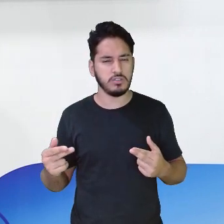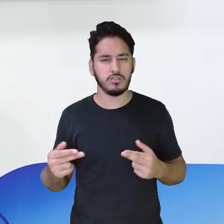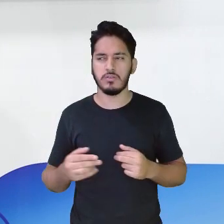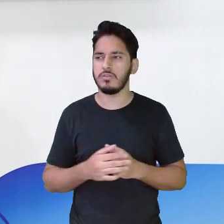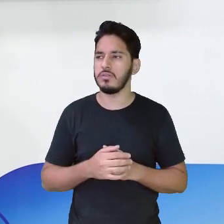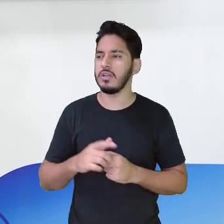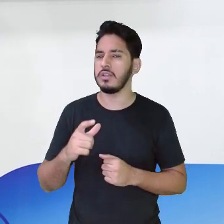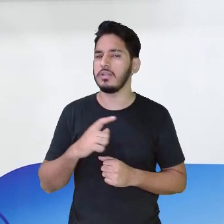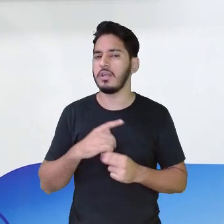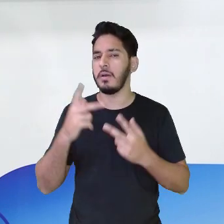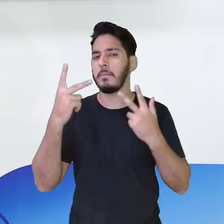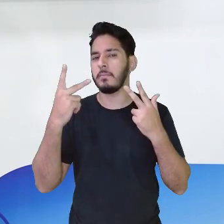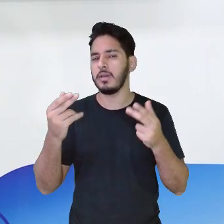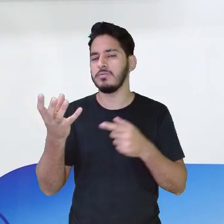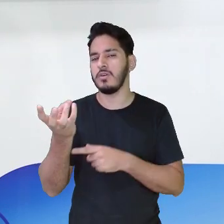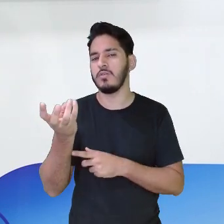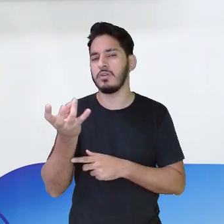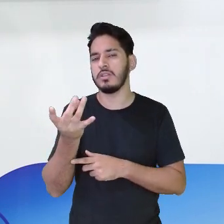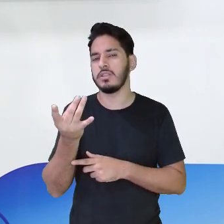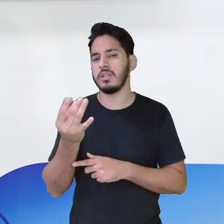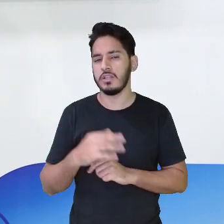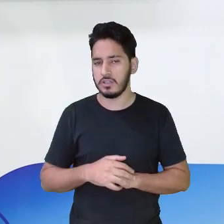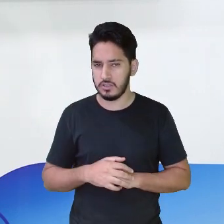Elas têm a mesma quantidade?